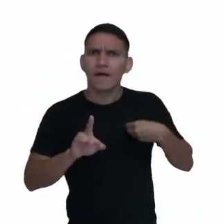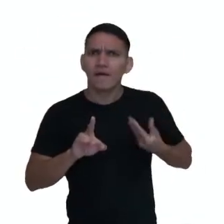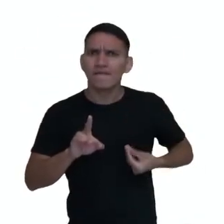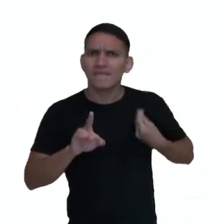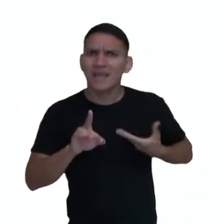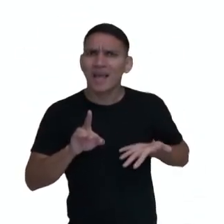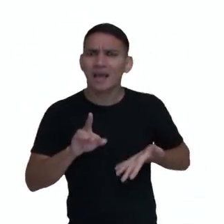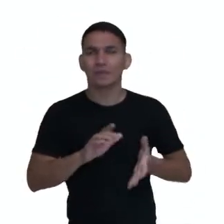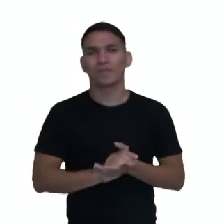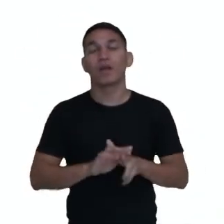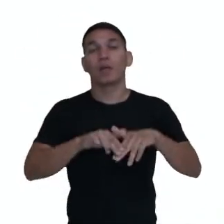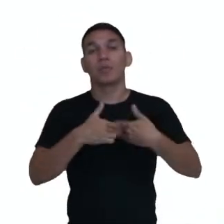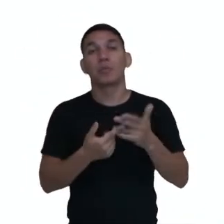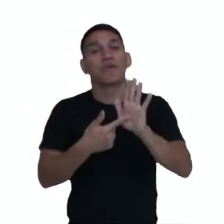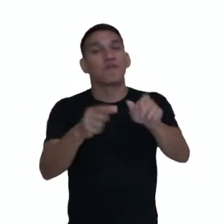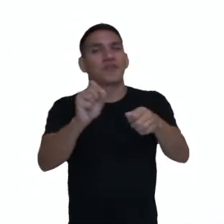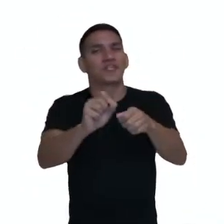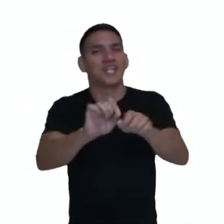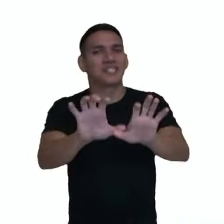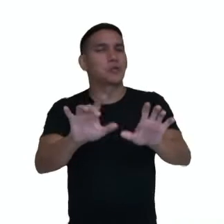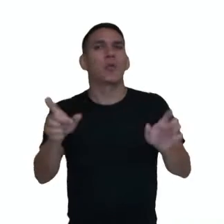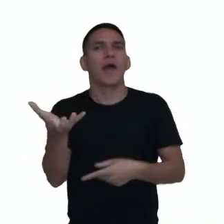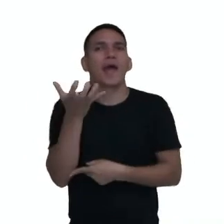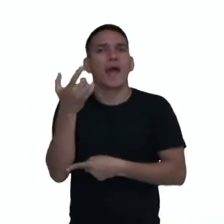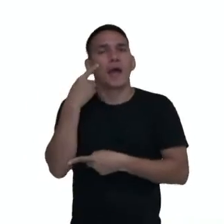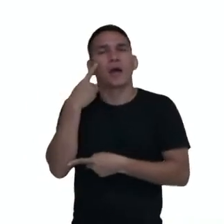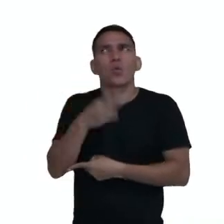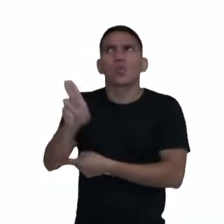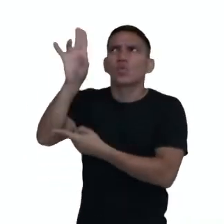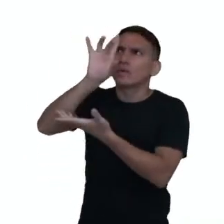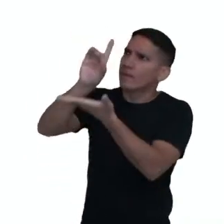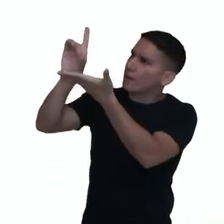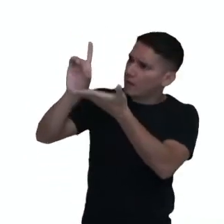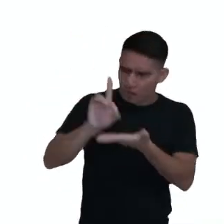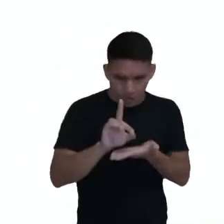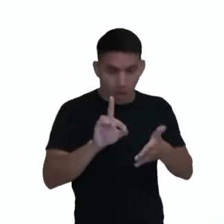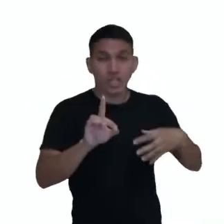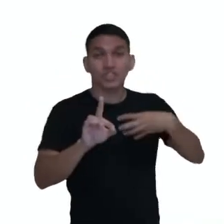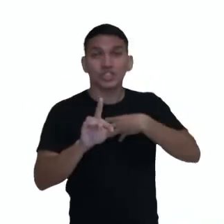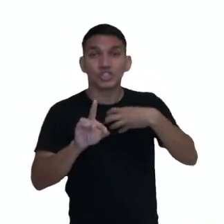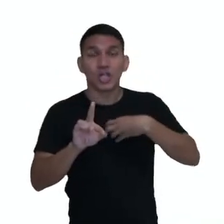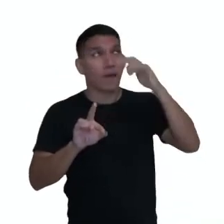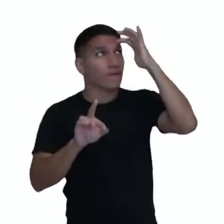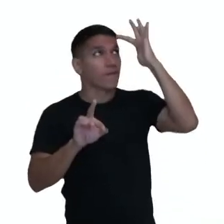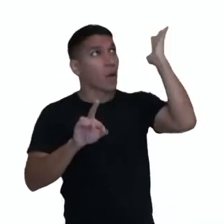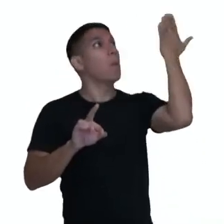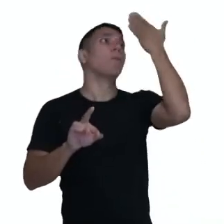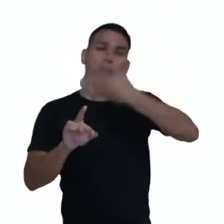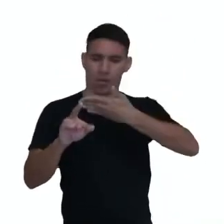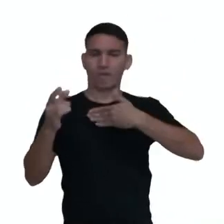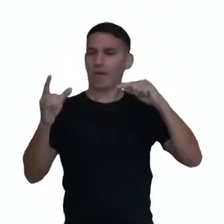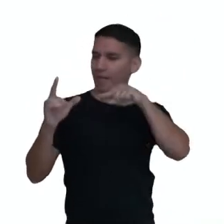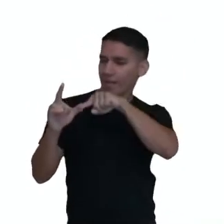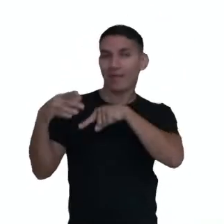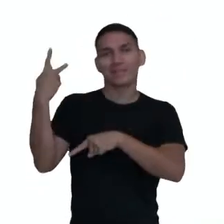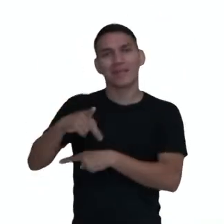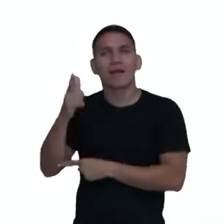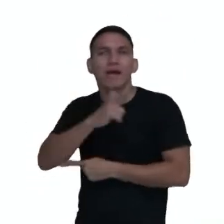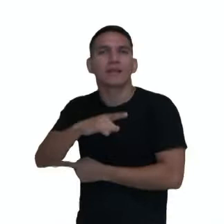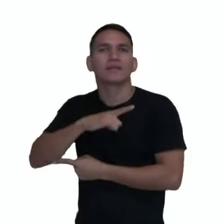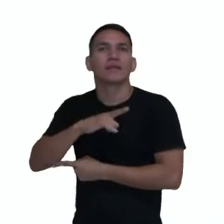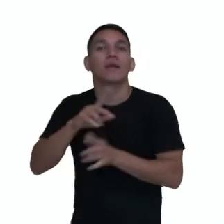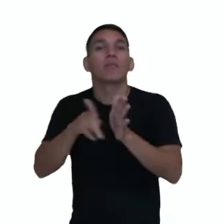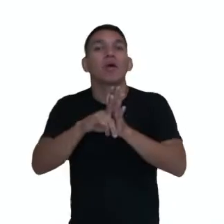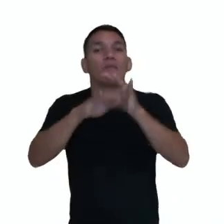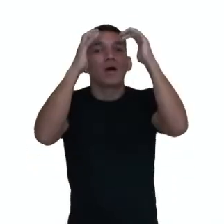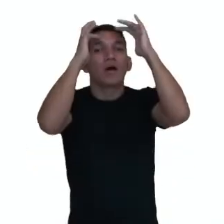usar a existência de Deus como uma forma de pensar minha filosofia e comprovar essa existência